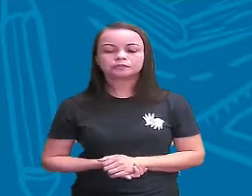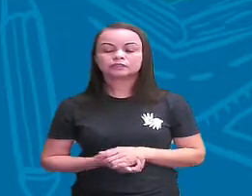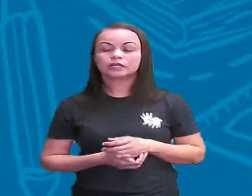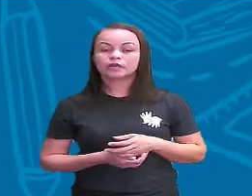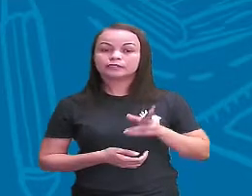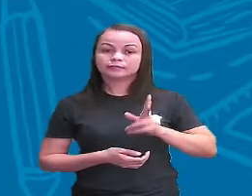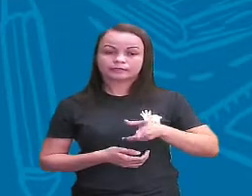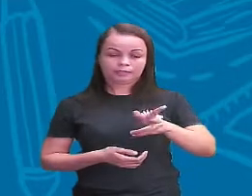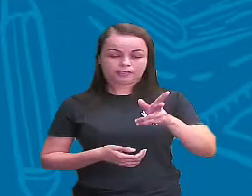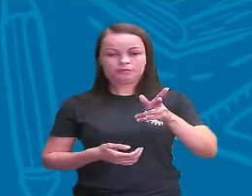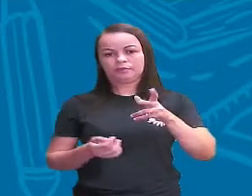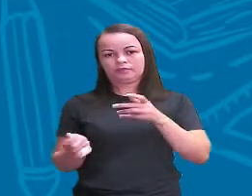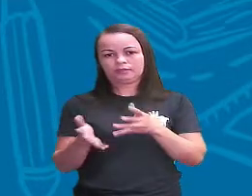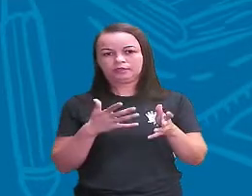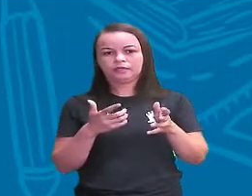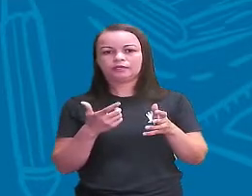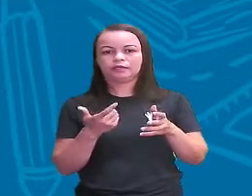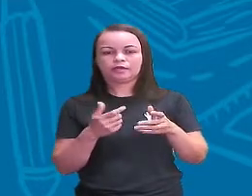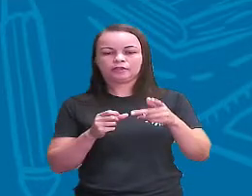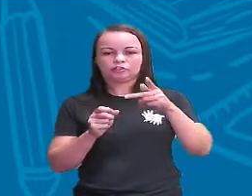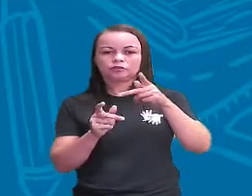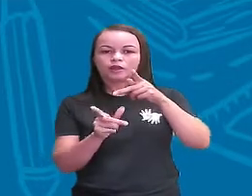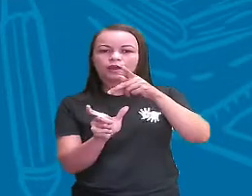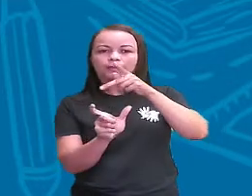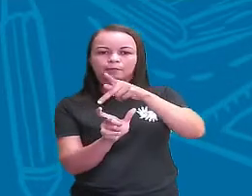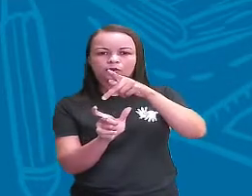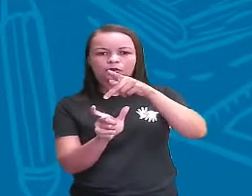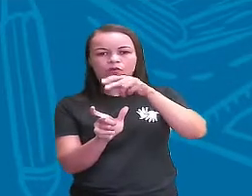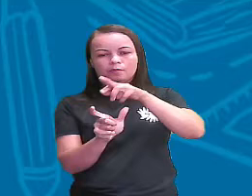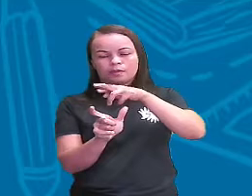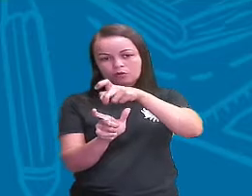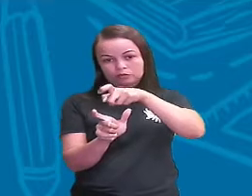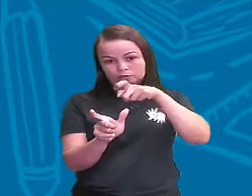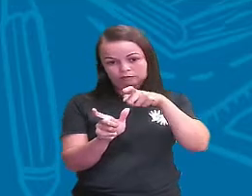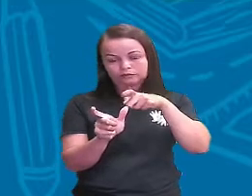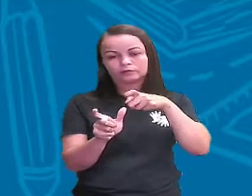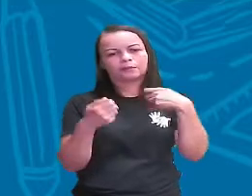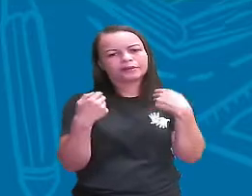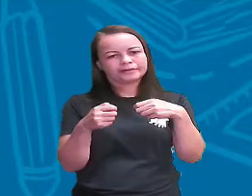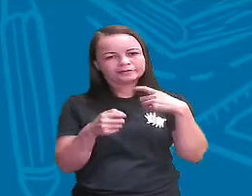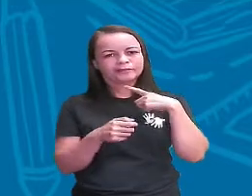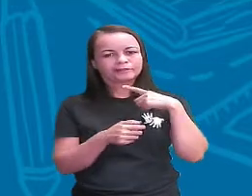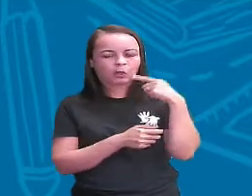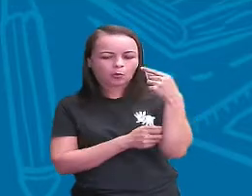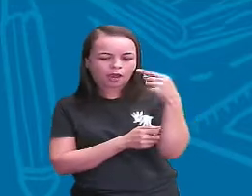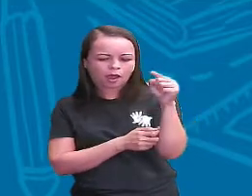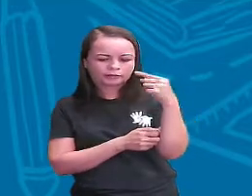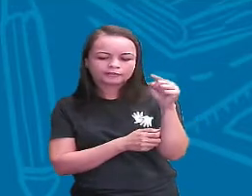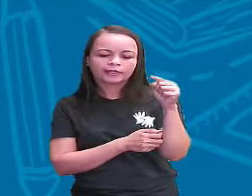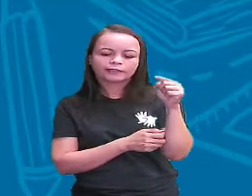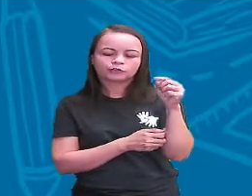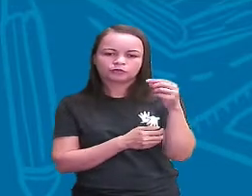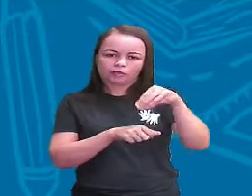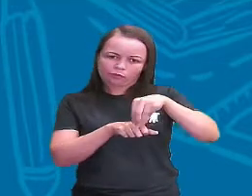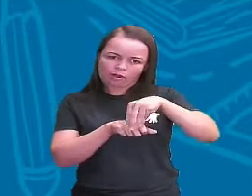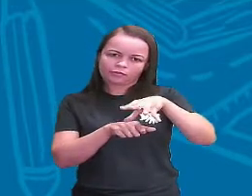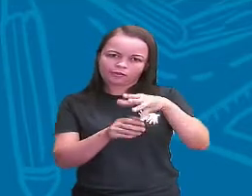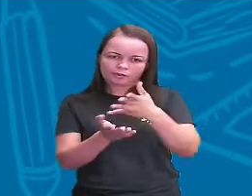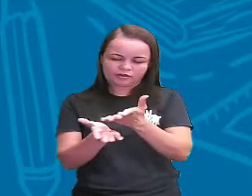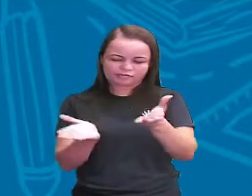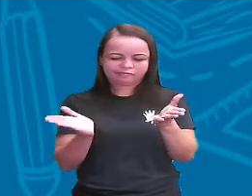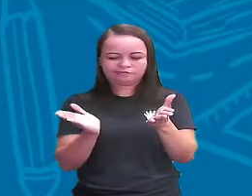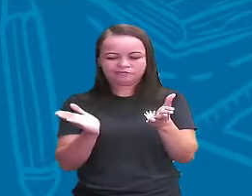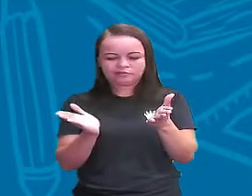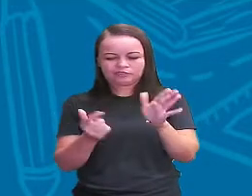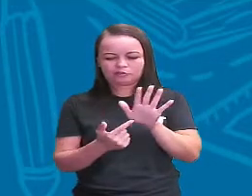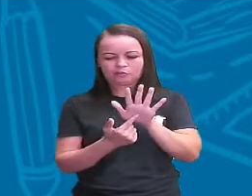as proparoxítonas, elas devem vir acentuadas. Olha aí, essa dica aí, ó, que eu